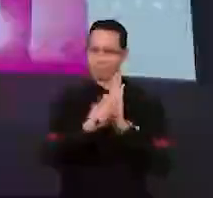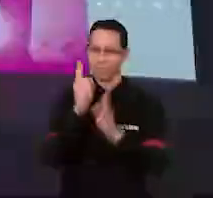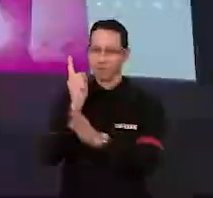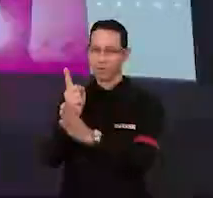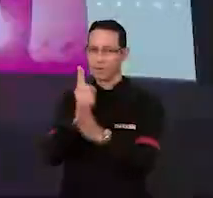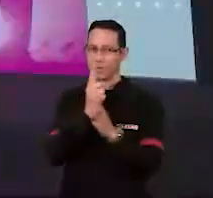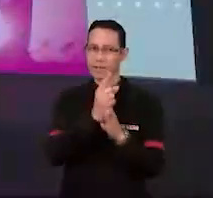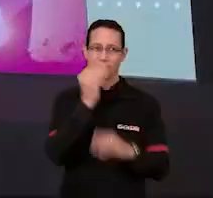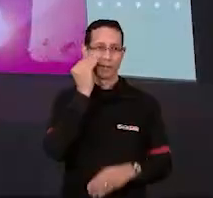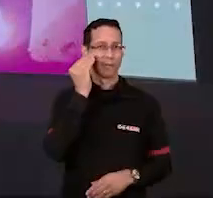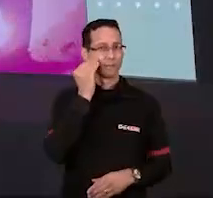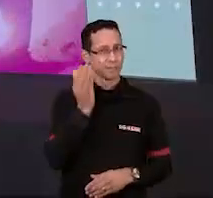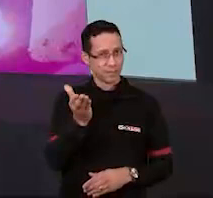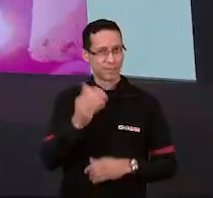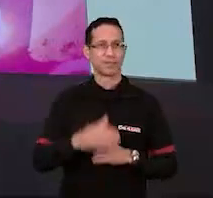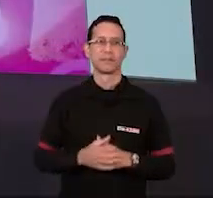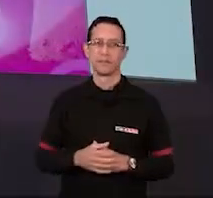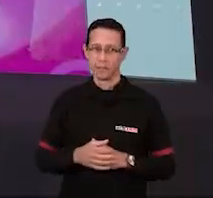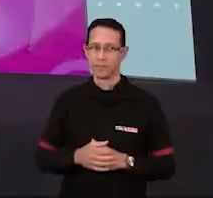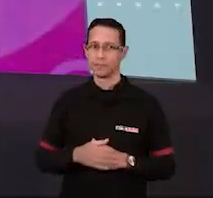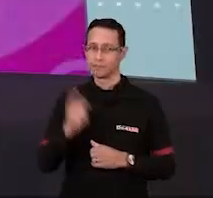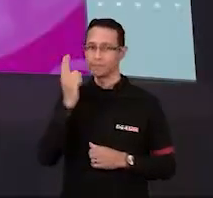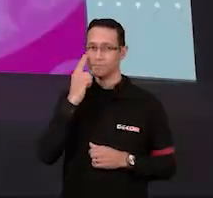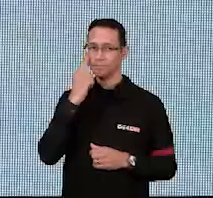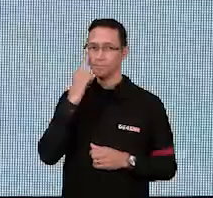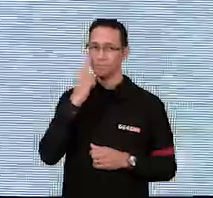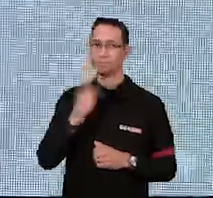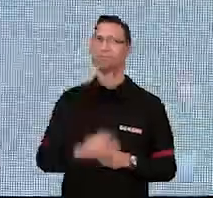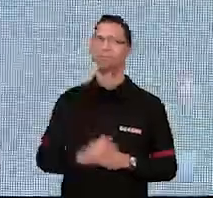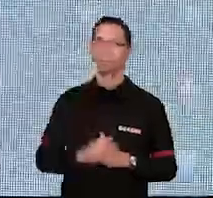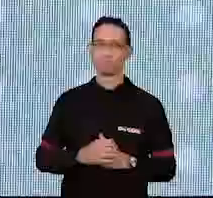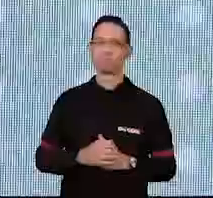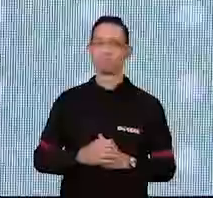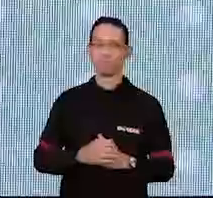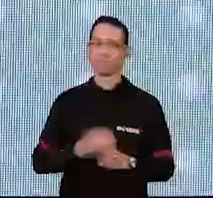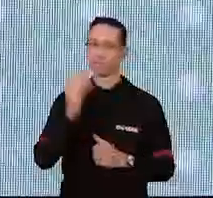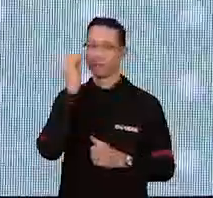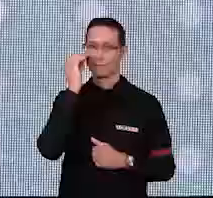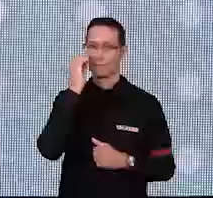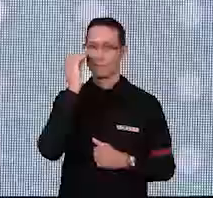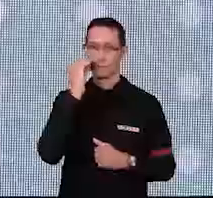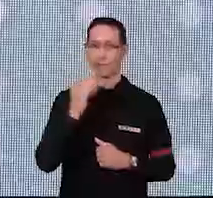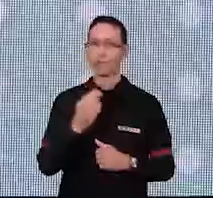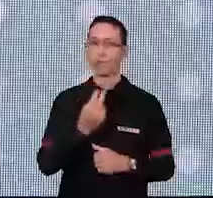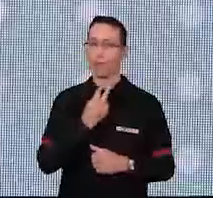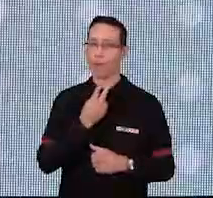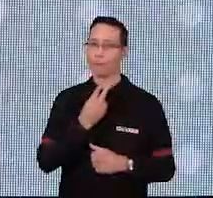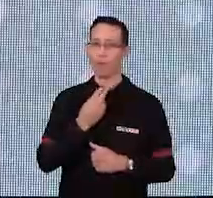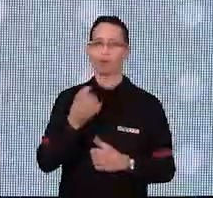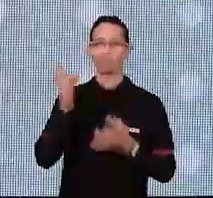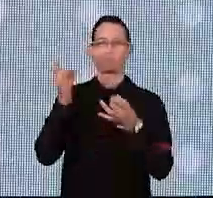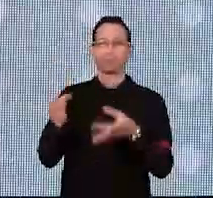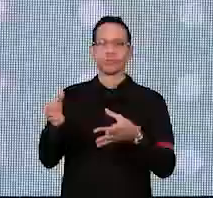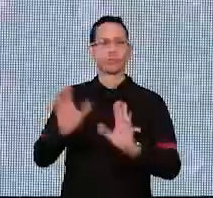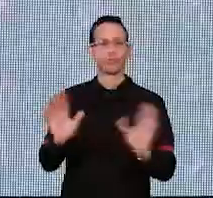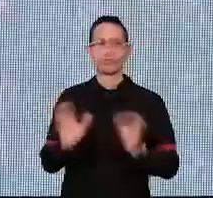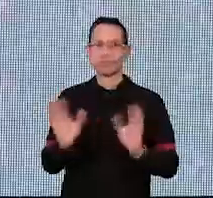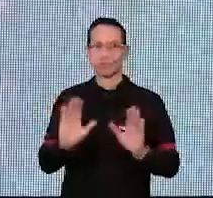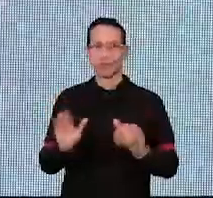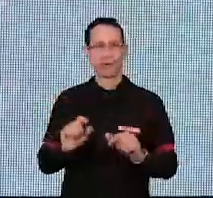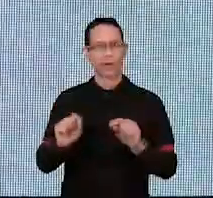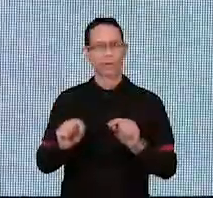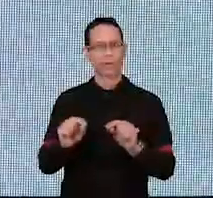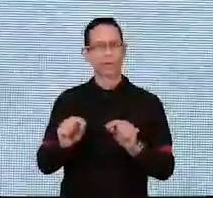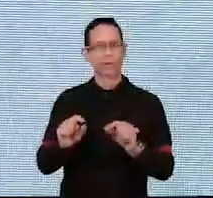garantia, né? Óbvio, né? E caminha para a cultura antibiograma, de preferência com o MIC. Não pode descartar isso aí. É